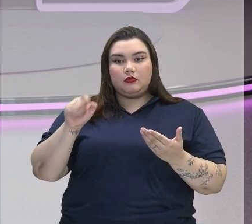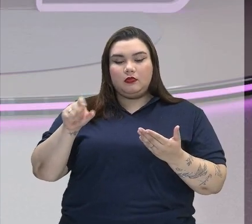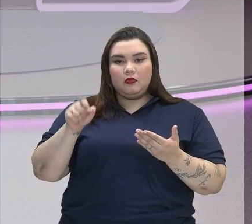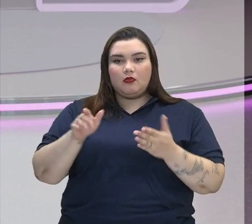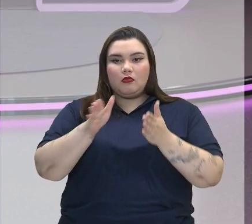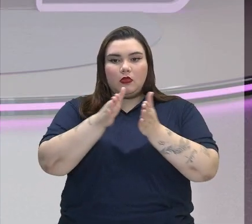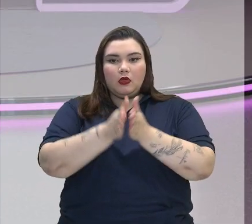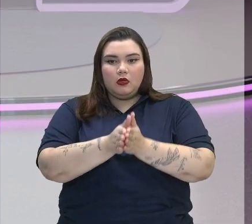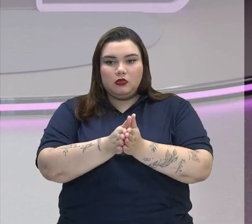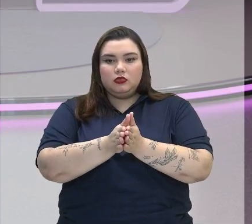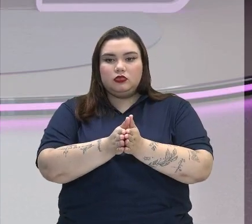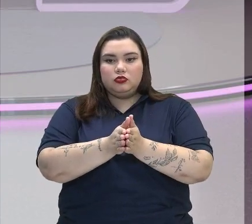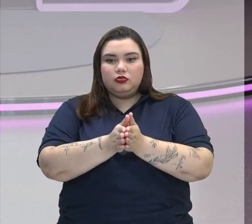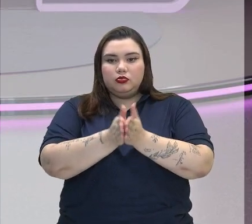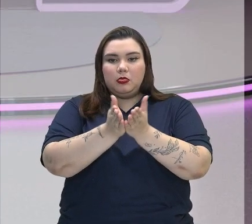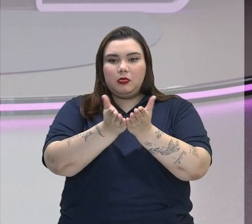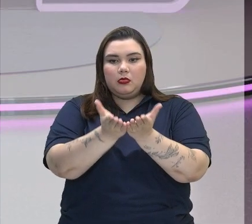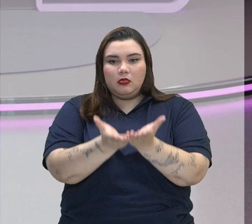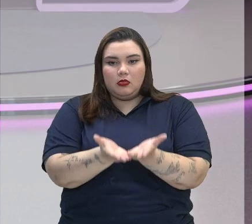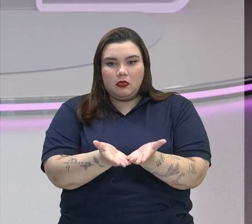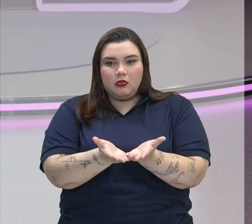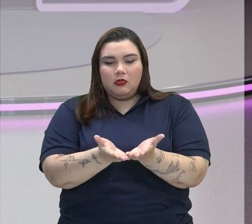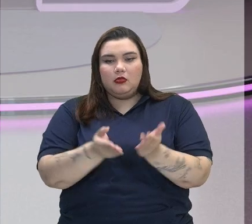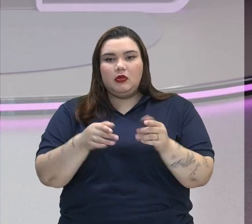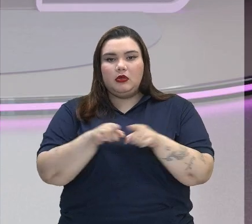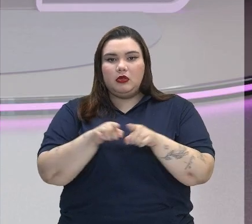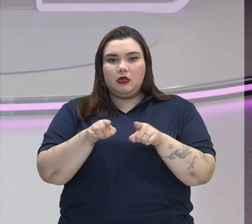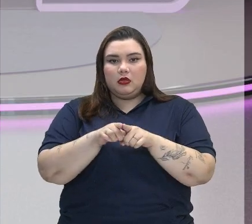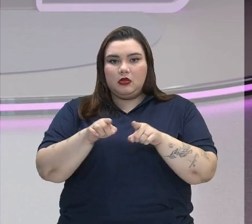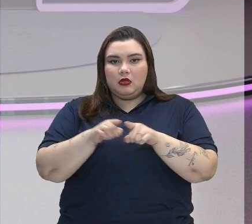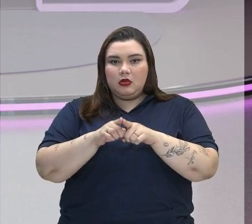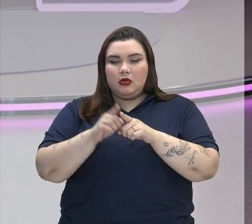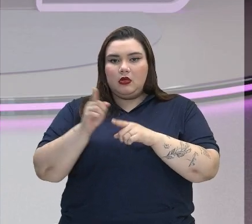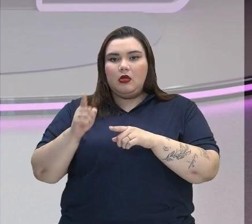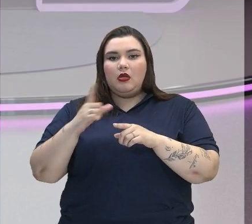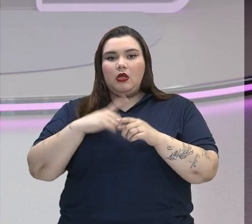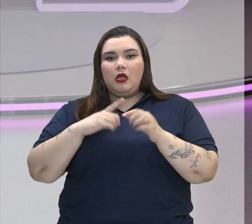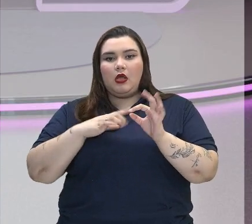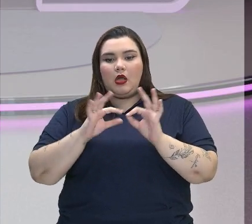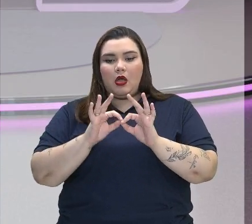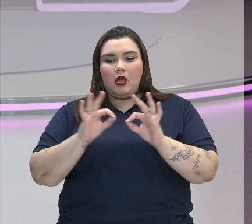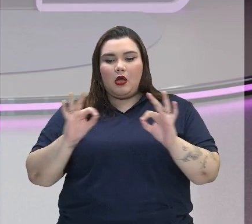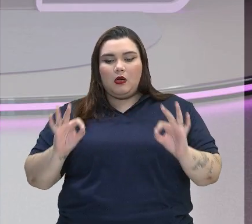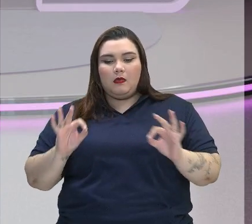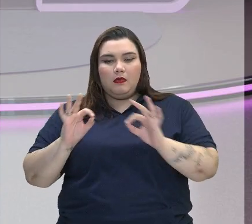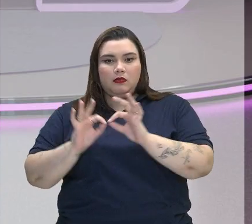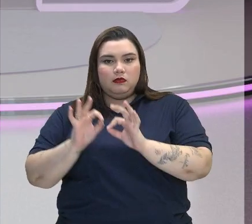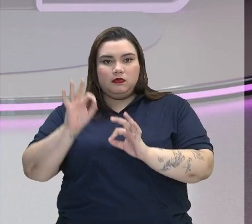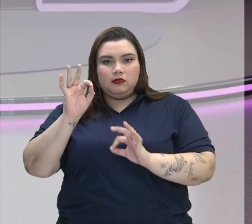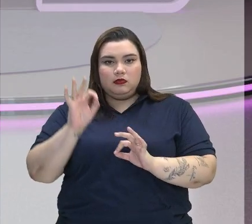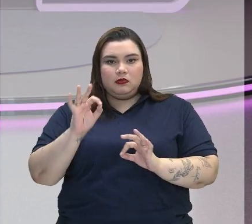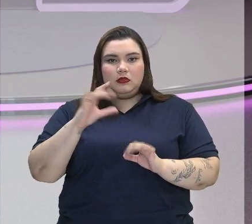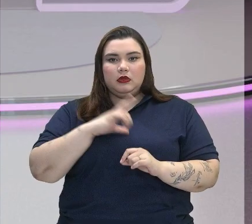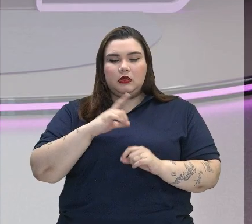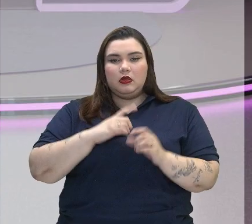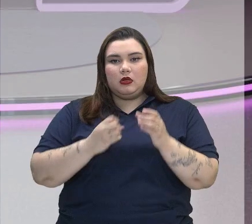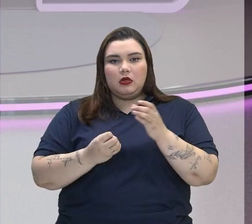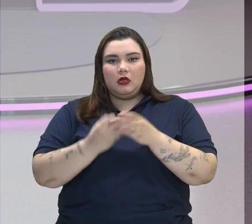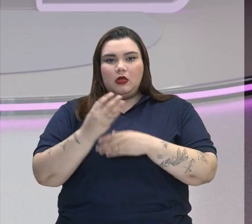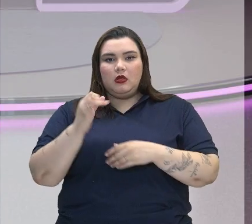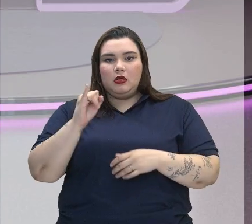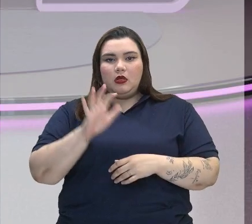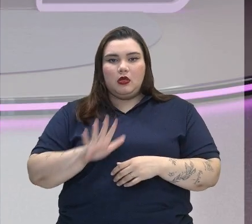forma, pega a altura e coloca ali, sobrepõe a base, então eu tenho outro retângulo. Todos esses retângulos, eles